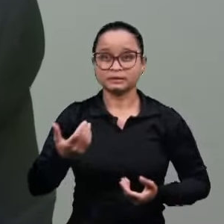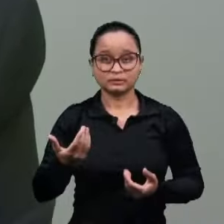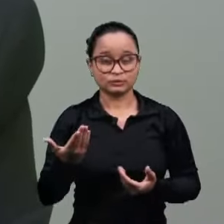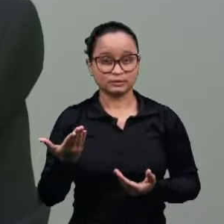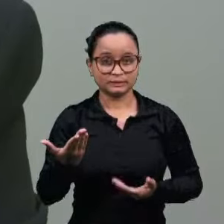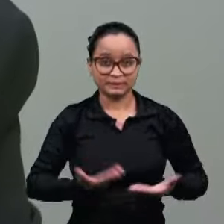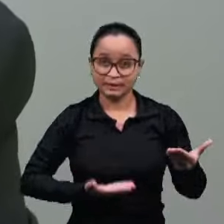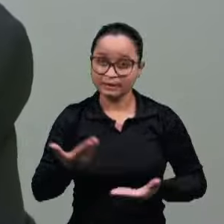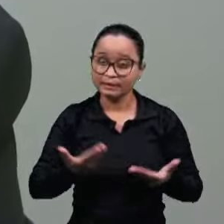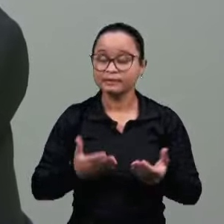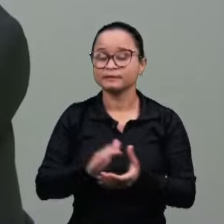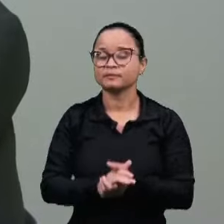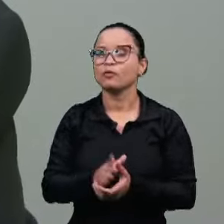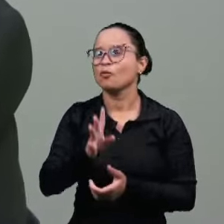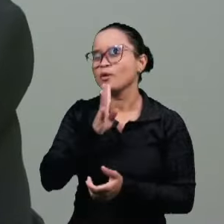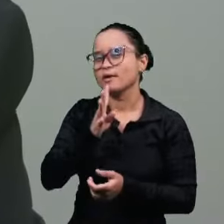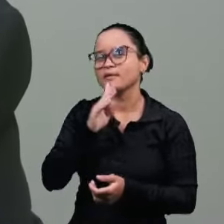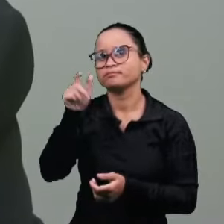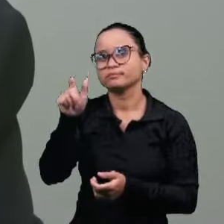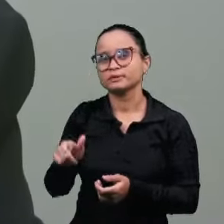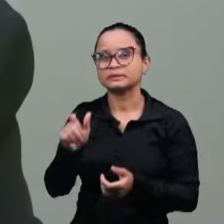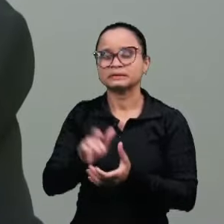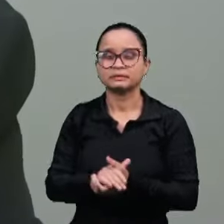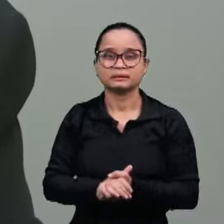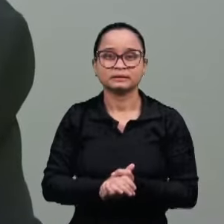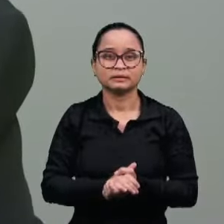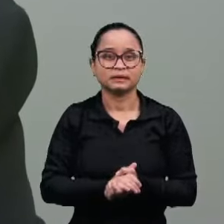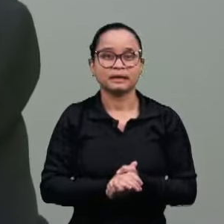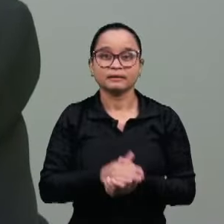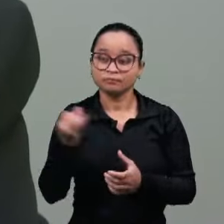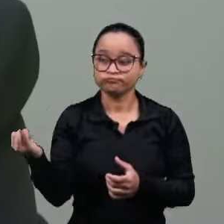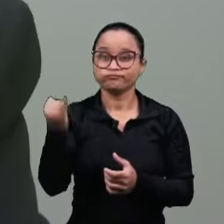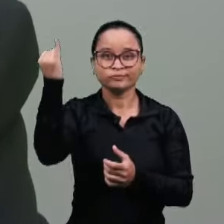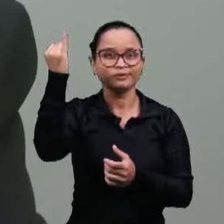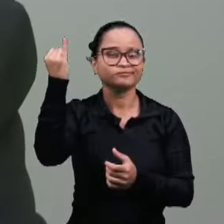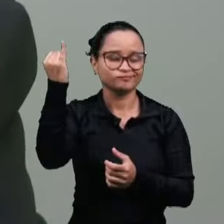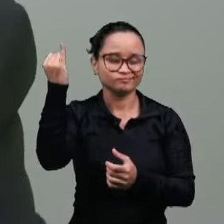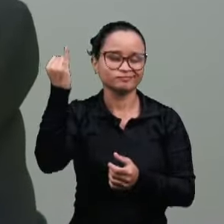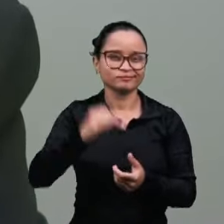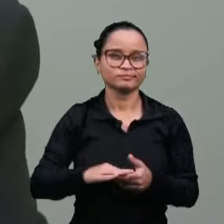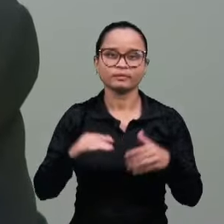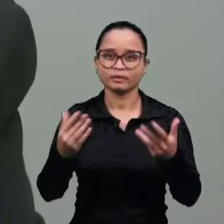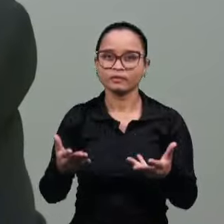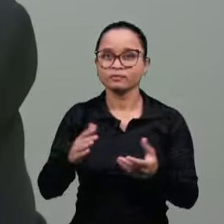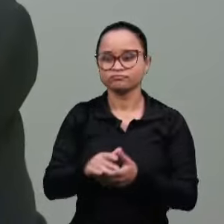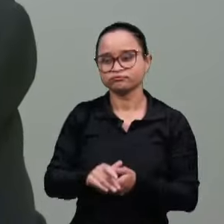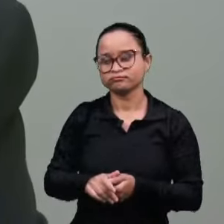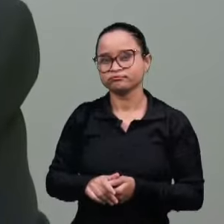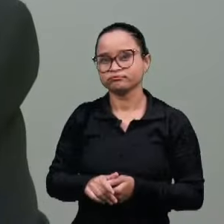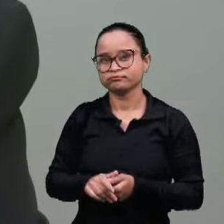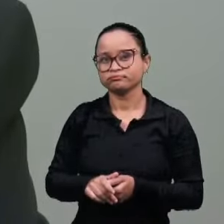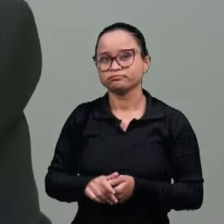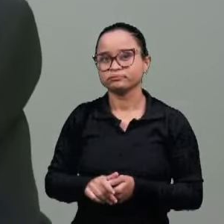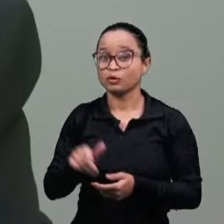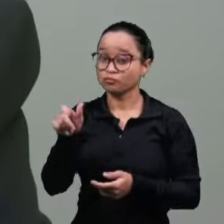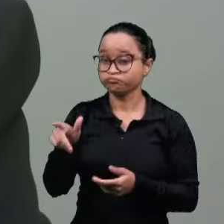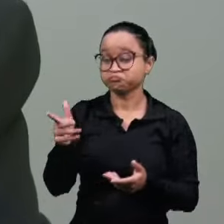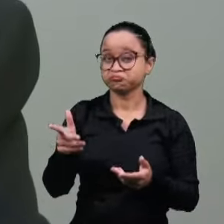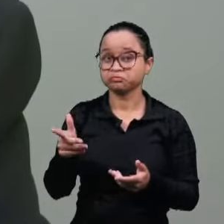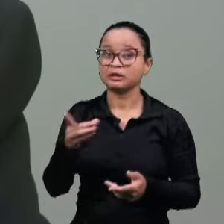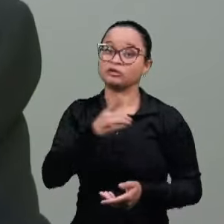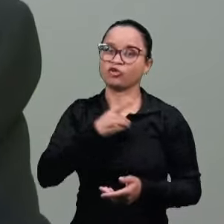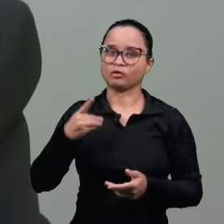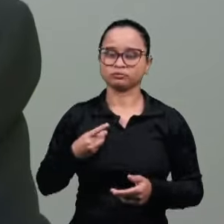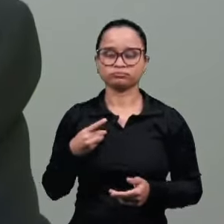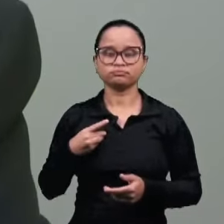pouco mais do Senhor, né? Isso é muito importante. Aí o senhor diácono, como é que